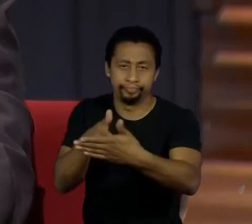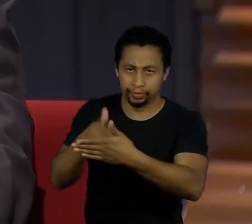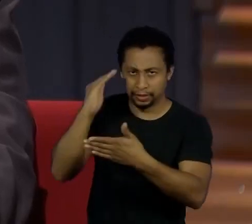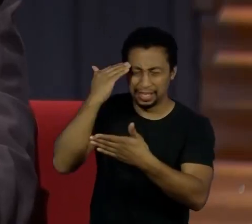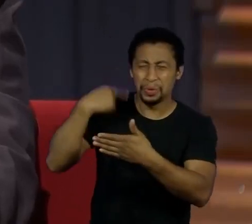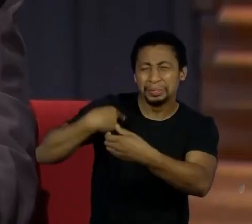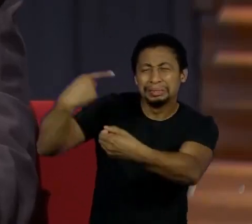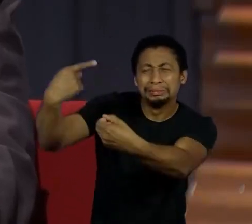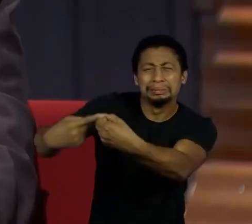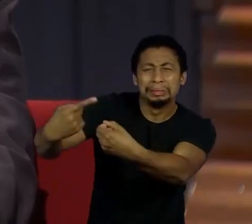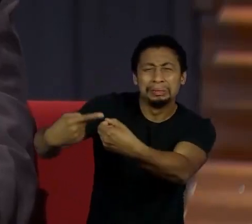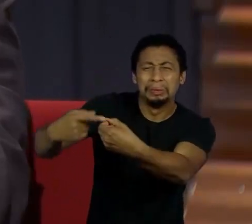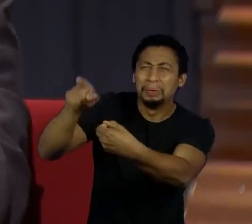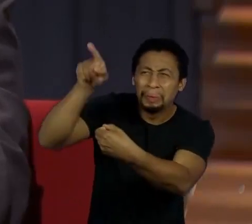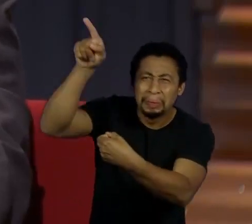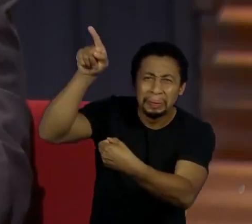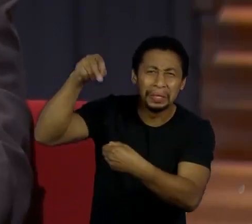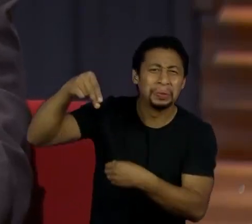do interior negro